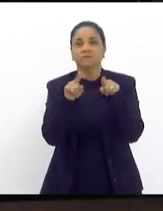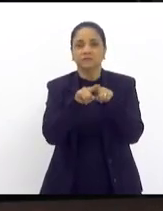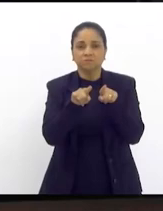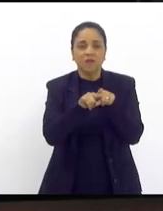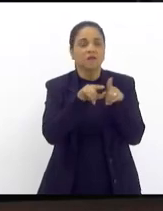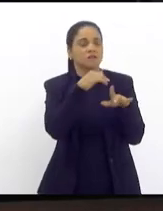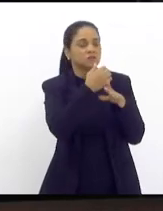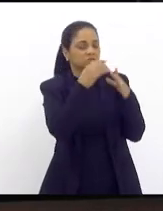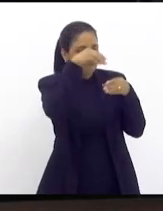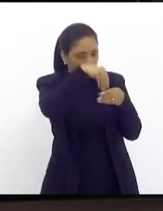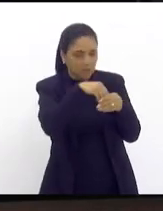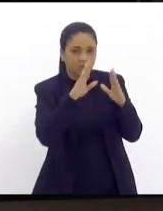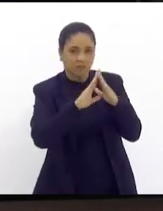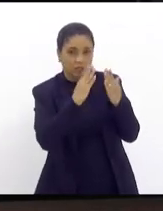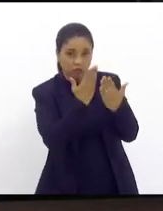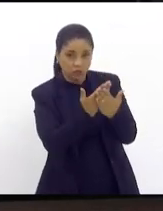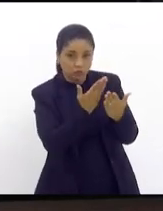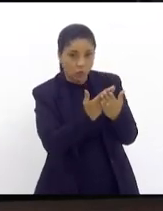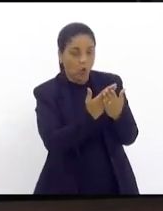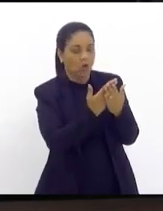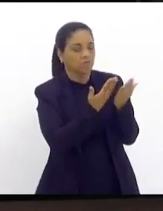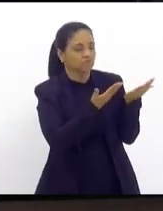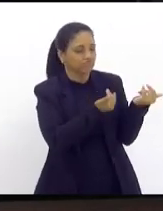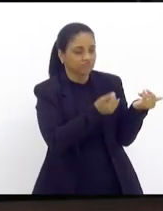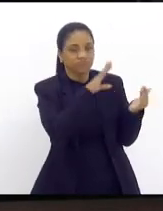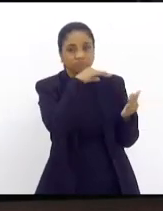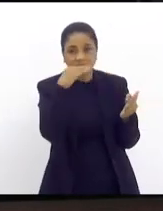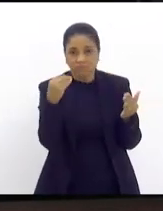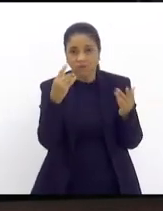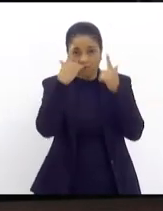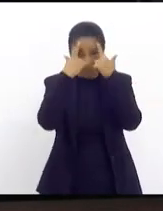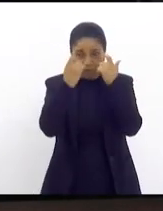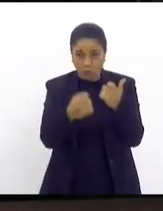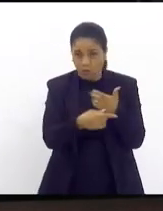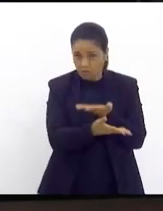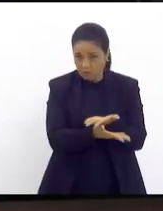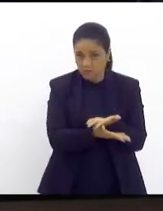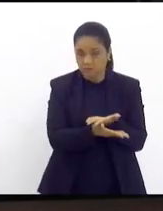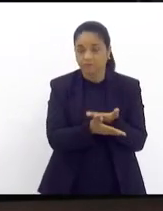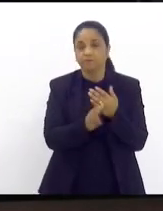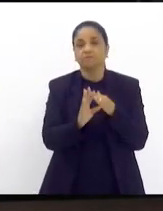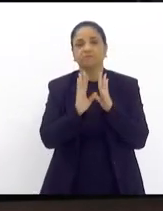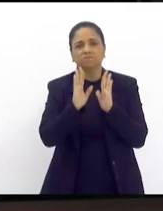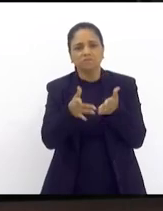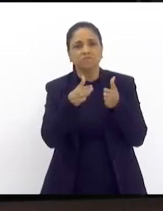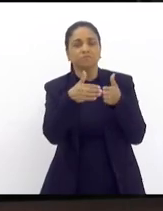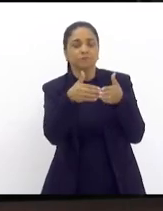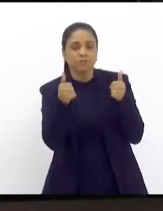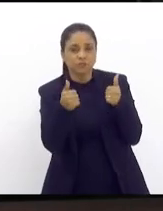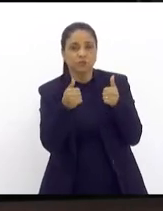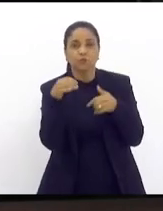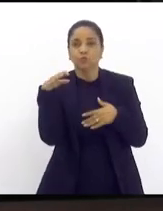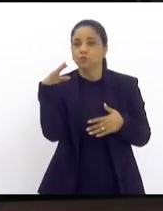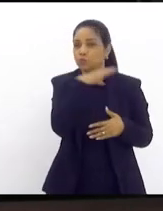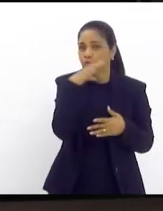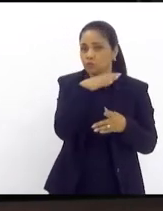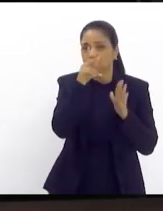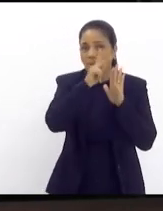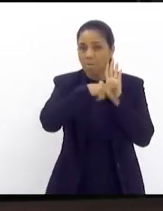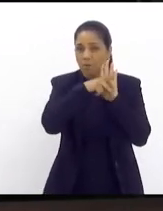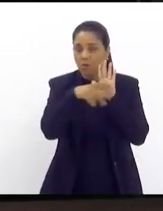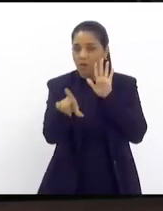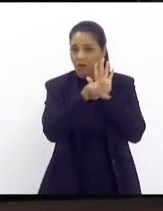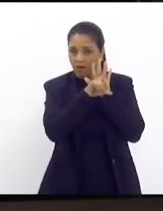maior de violência Então nesse sentido a gente já pediu é urgência nesse projeto de lei